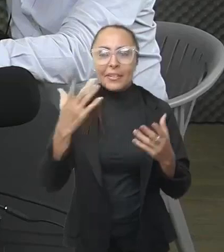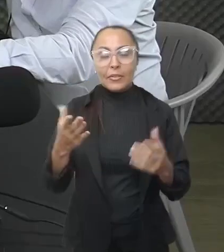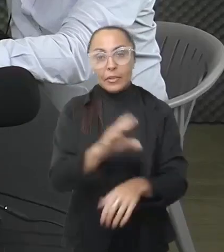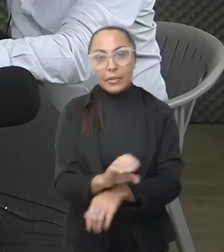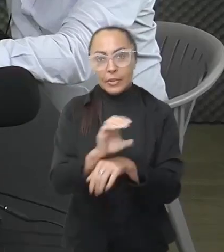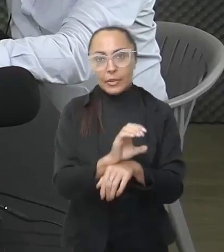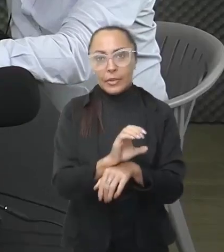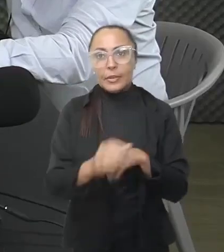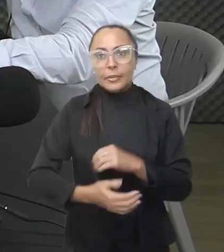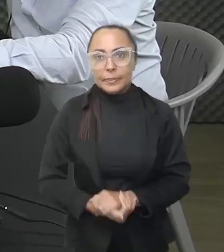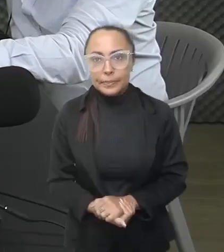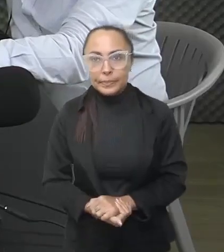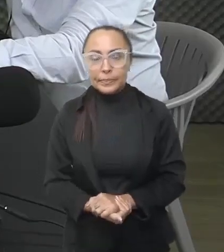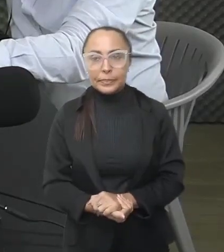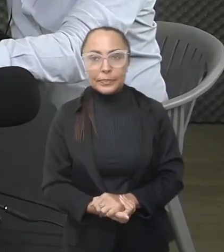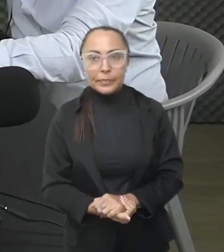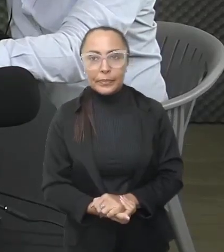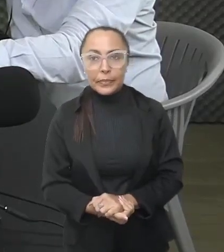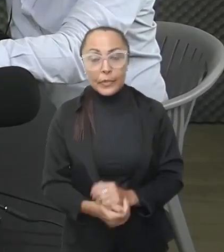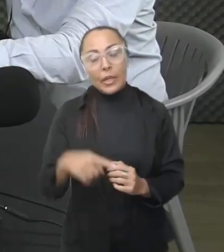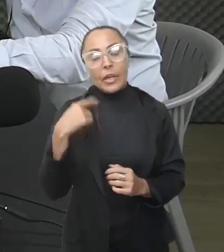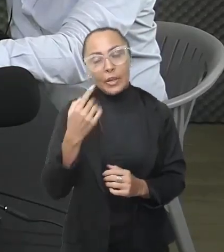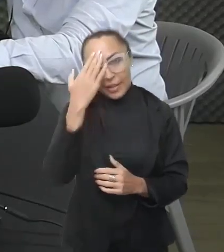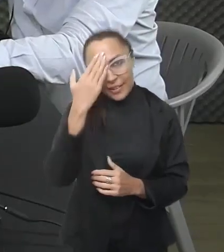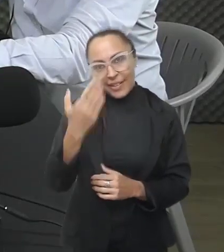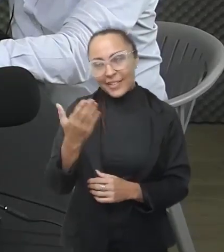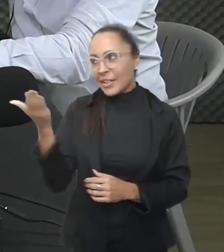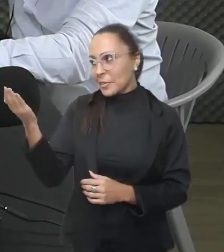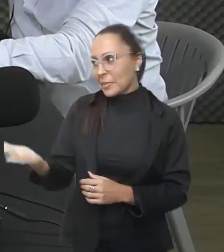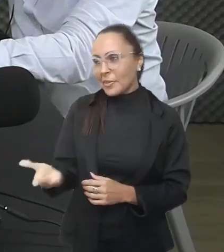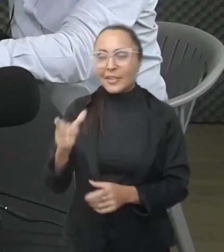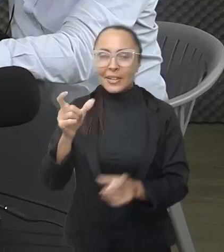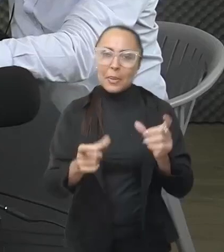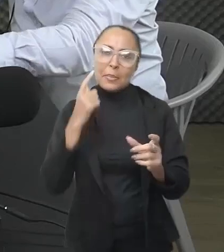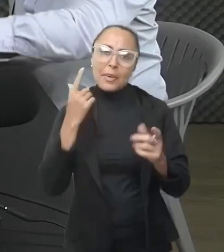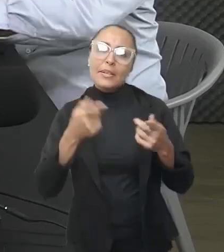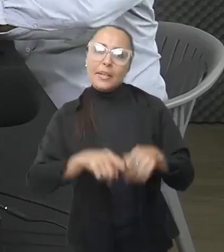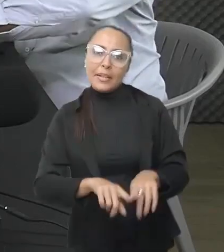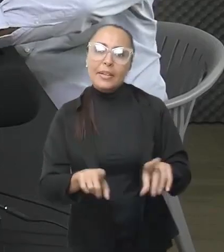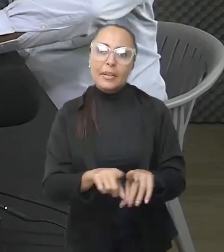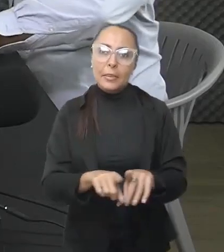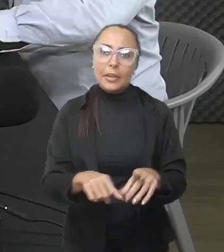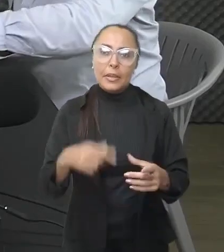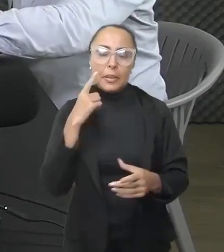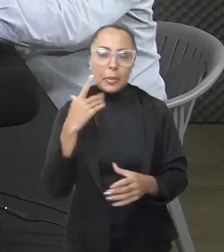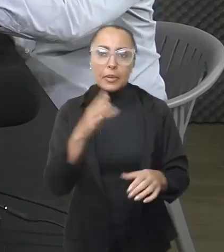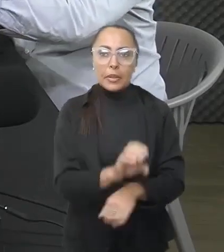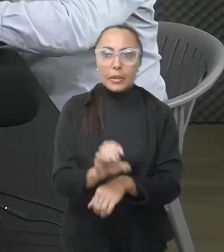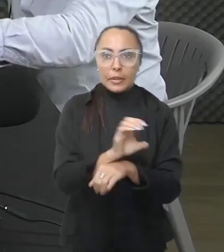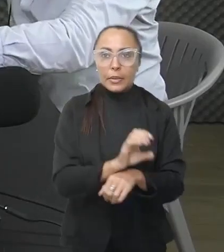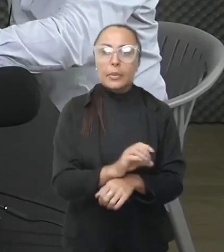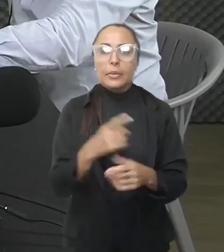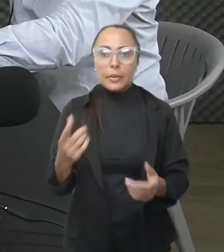Então, obrigado. A gente é que agradece vocês estarem aqui, a gente agradece essa parceria que rendeu bons frutos aí para o estado de Pernambuco.